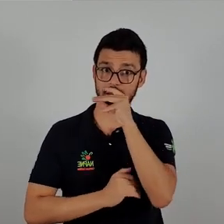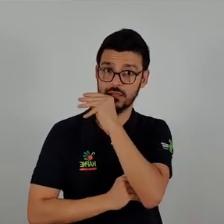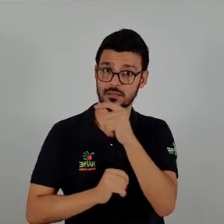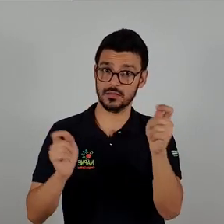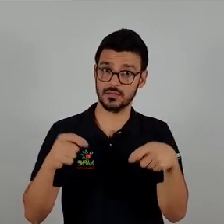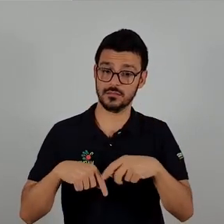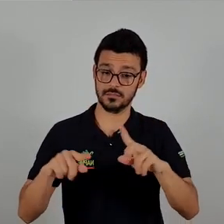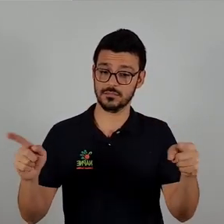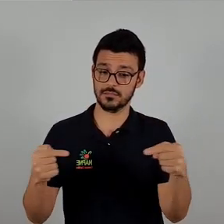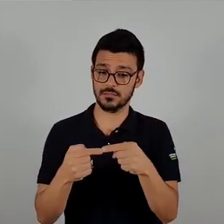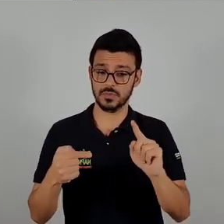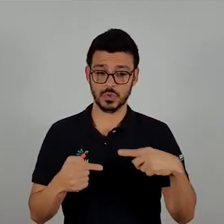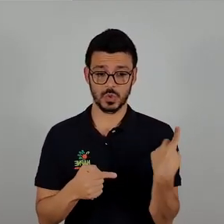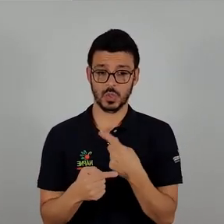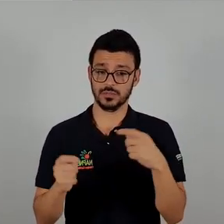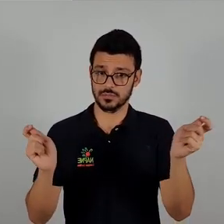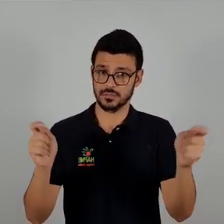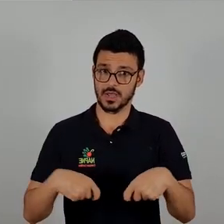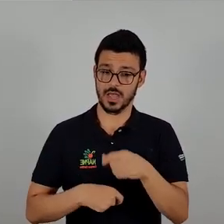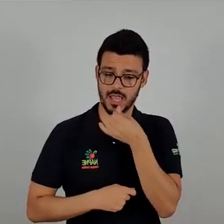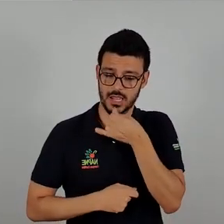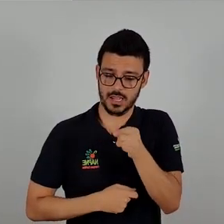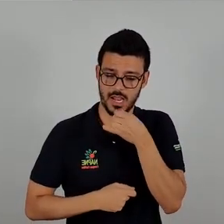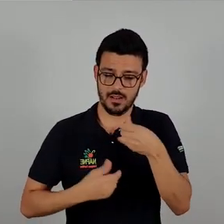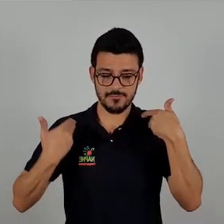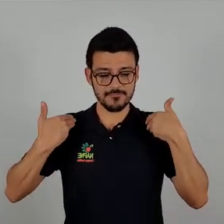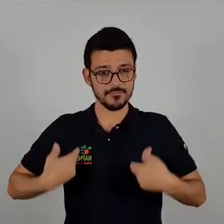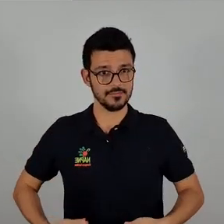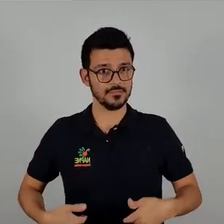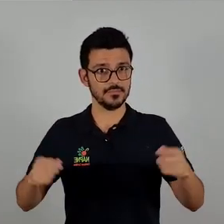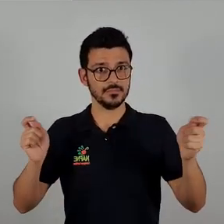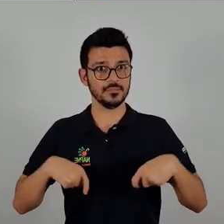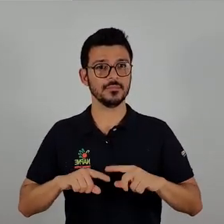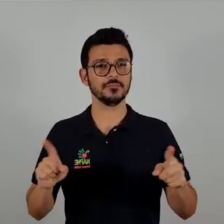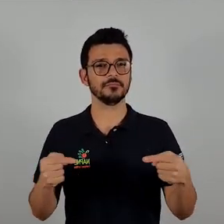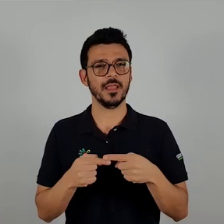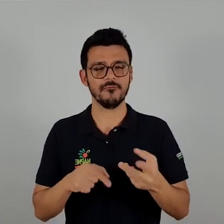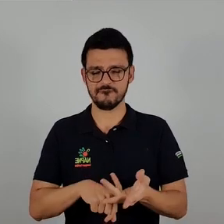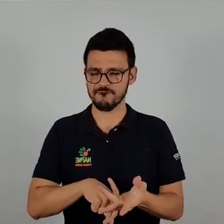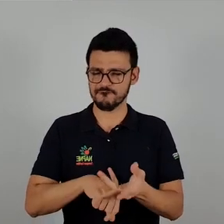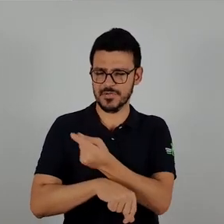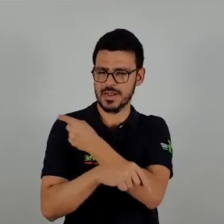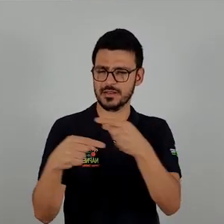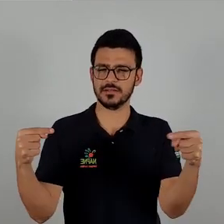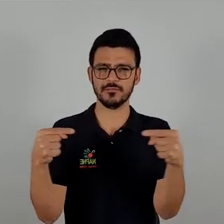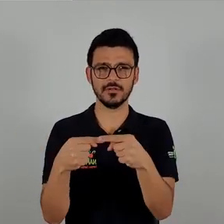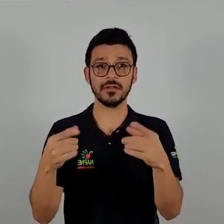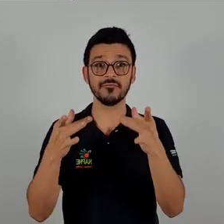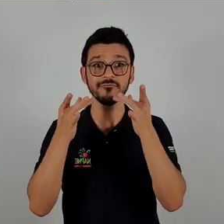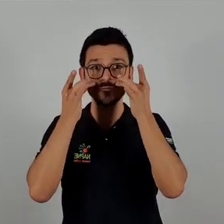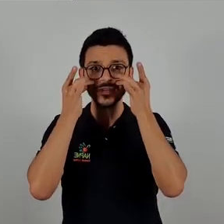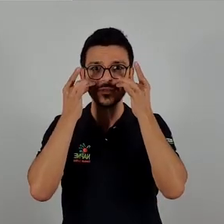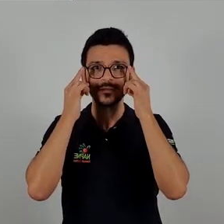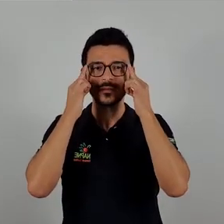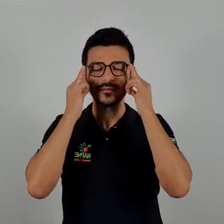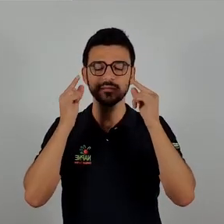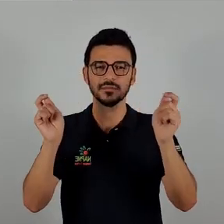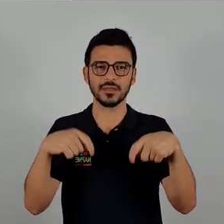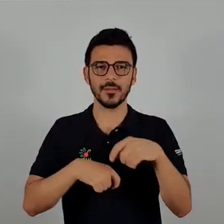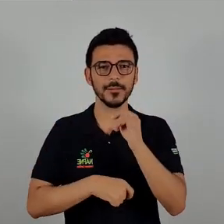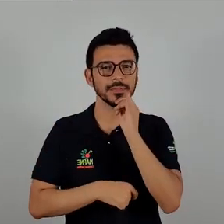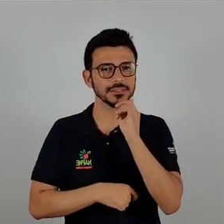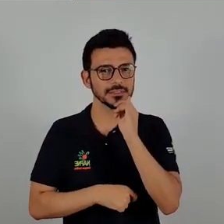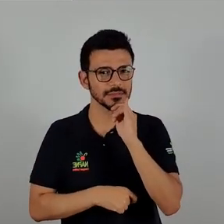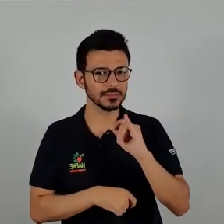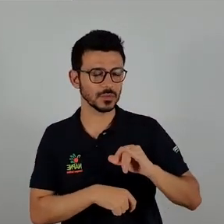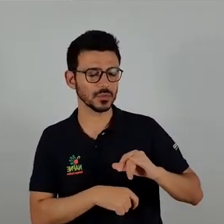como molecular nos órgãos. O que é o molecular de um órgão? A célula. Então eu tenho lá um hepatócito, eu tenho lá